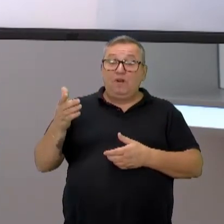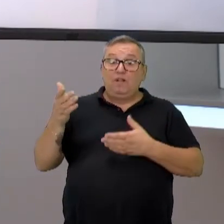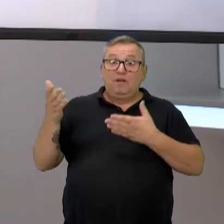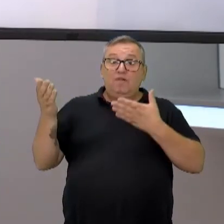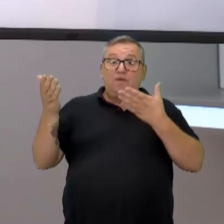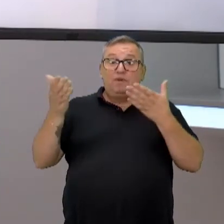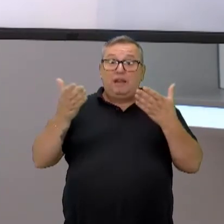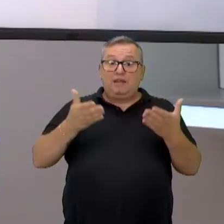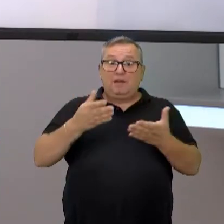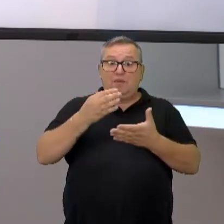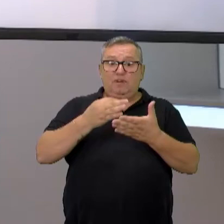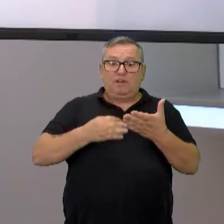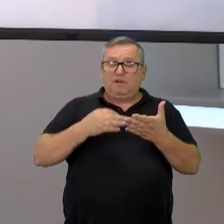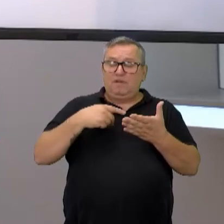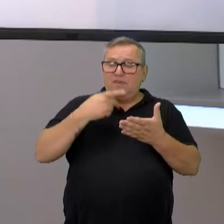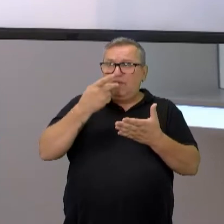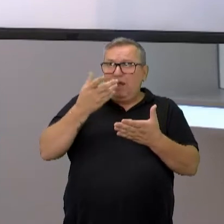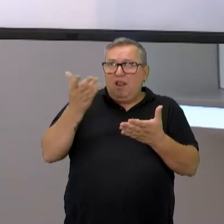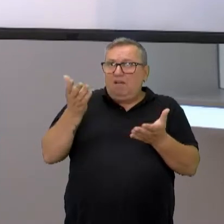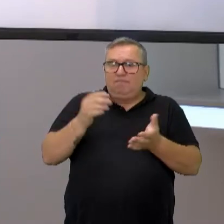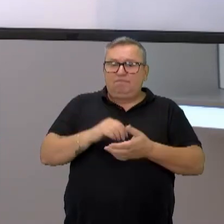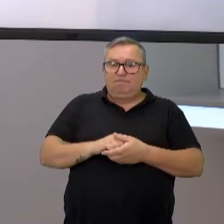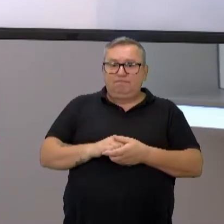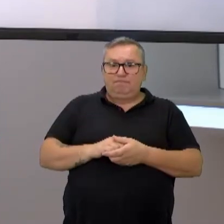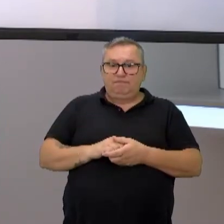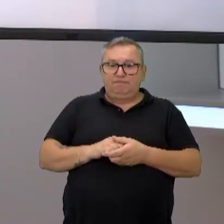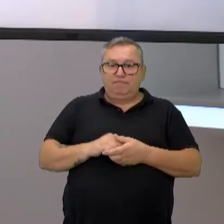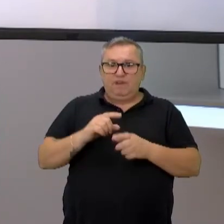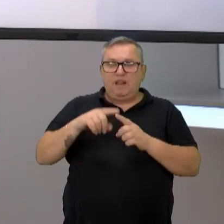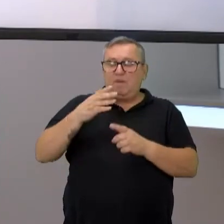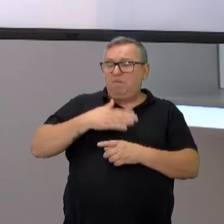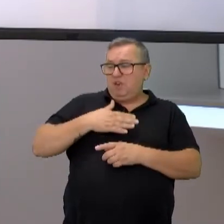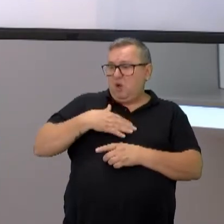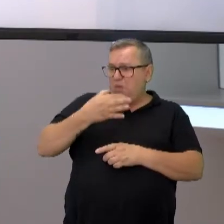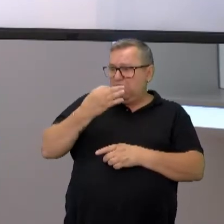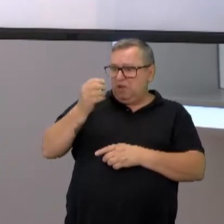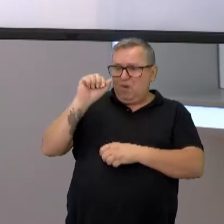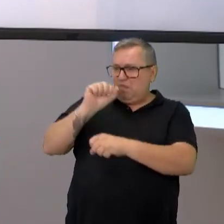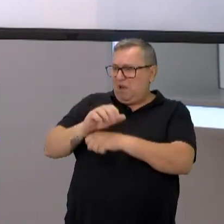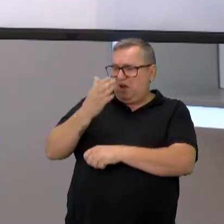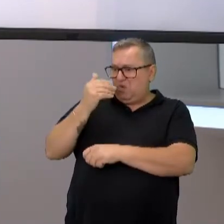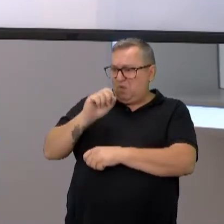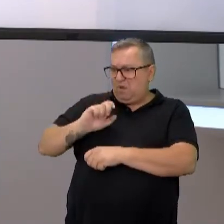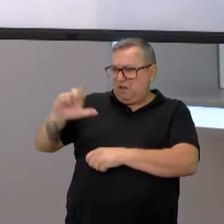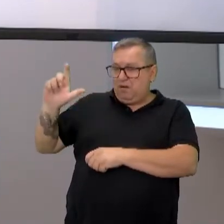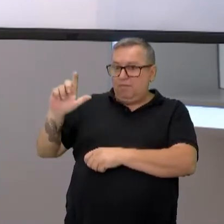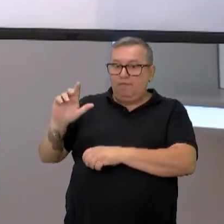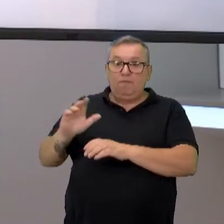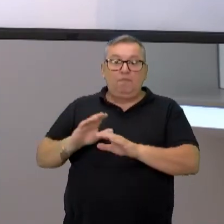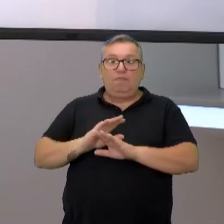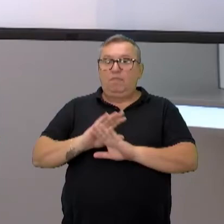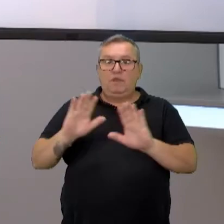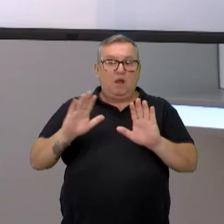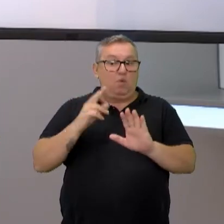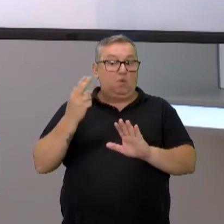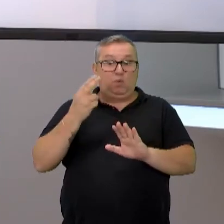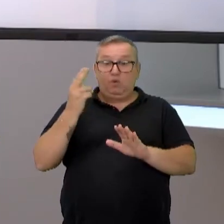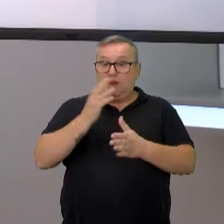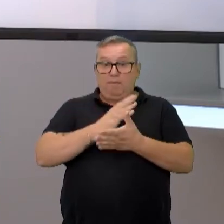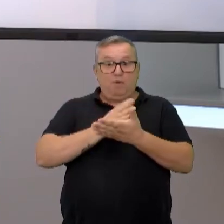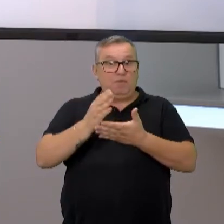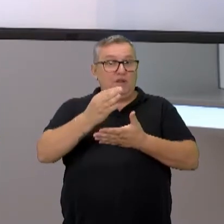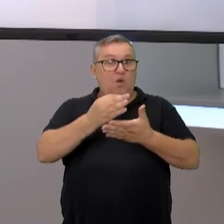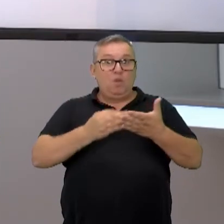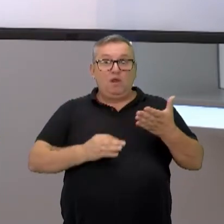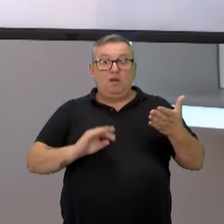trazendo para o texto. Olha, vamos falar sobre sal? Né? Porque, olha, na minha opinião, você tem que parar de comer sal, não sei o quê. Não dá para começar um texto desse jeito.